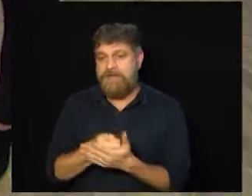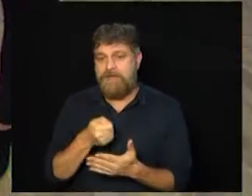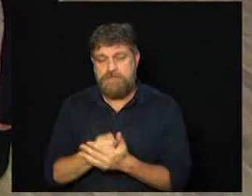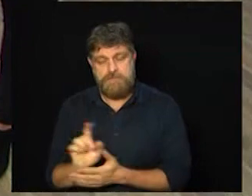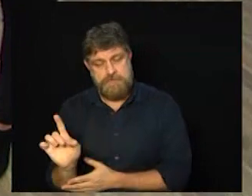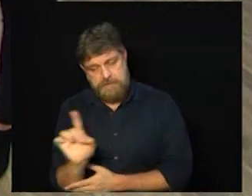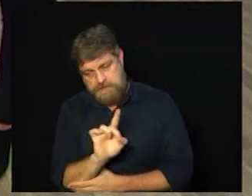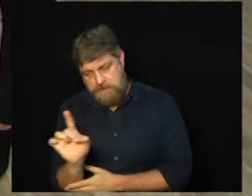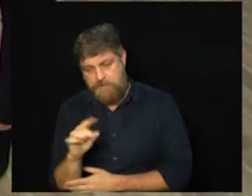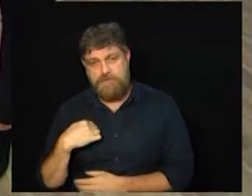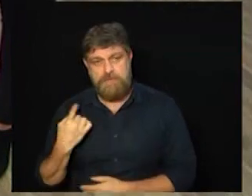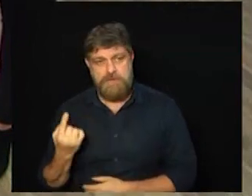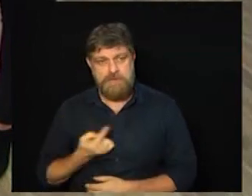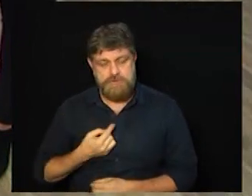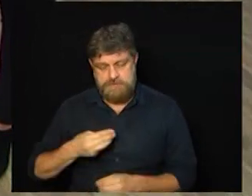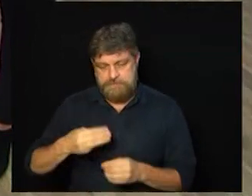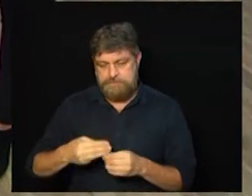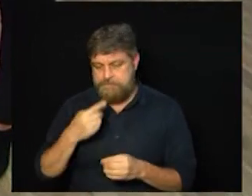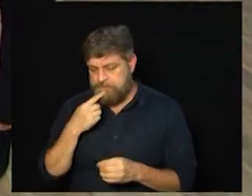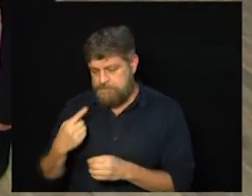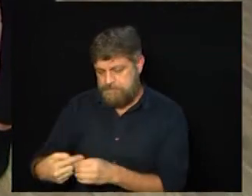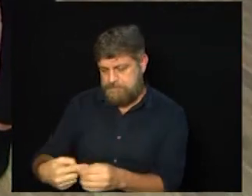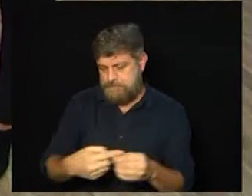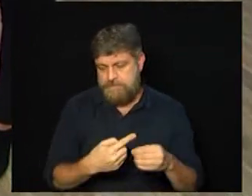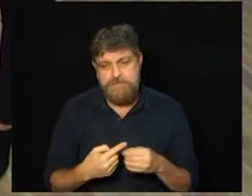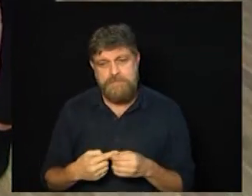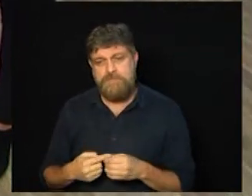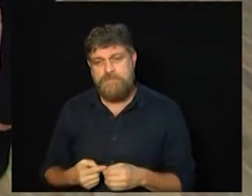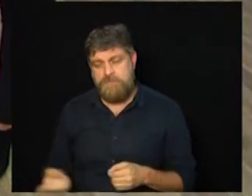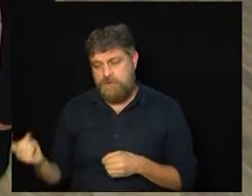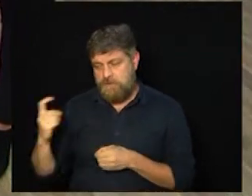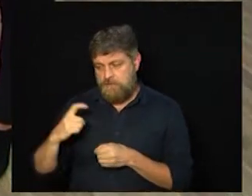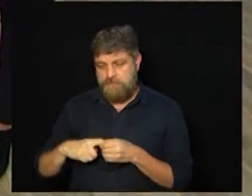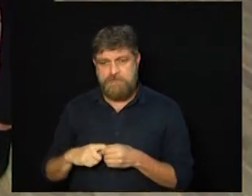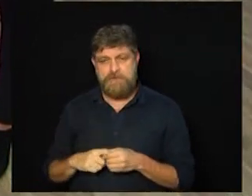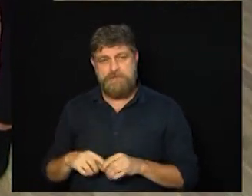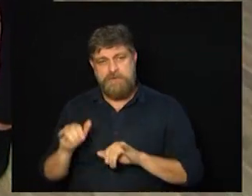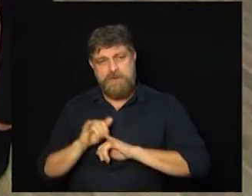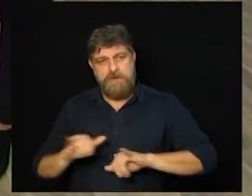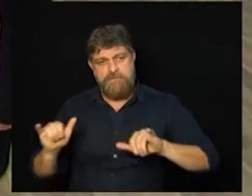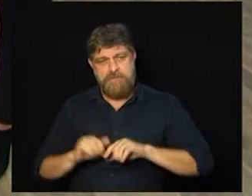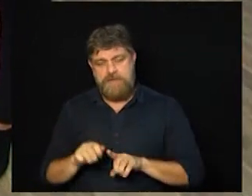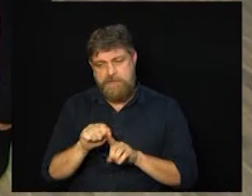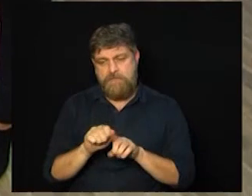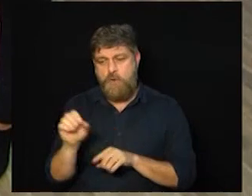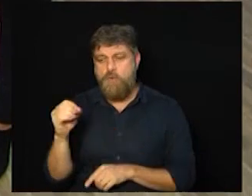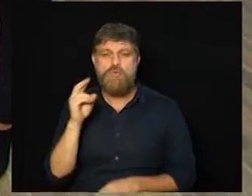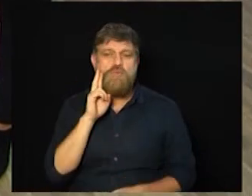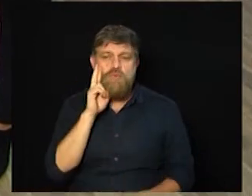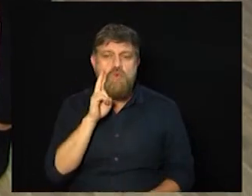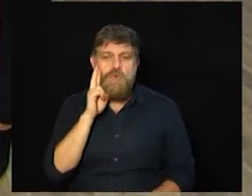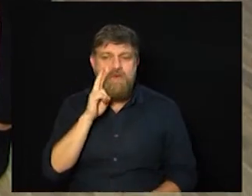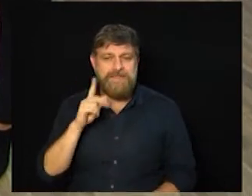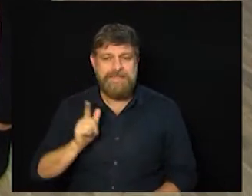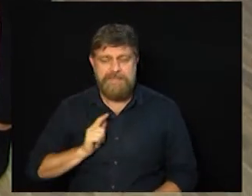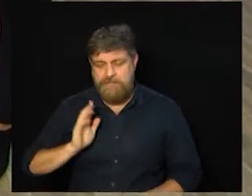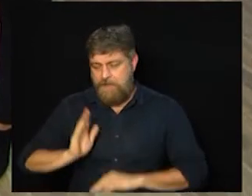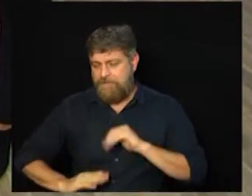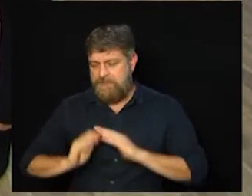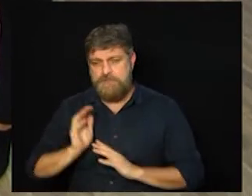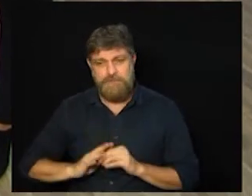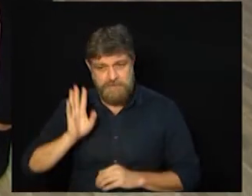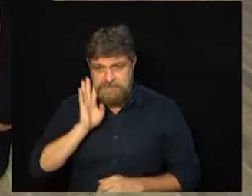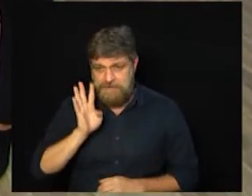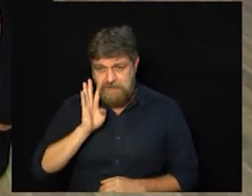gente continua na região metropolitana de Campinas voltamos a falar sobre o outubro rosa porque tem uma ação muito